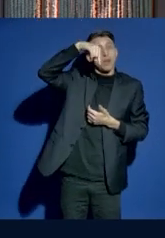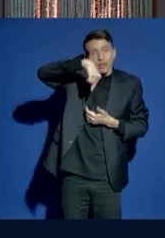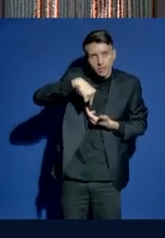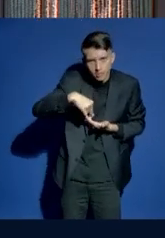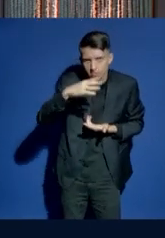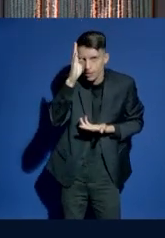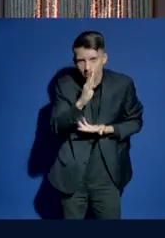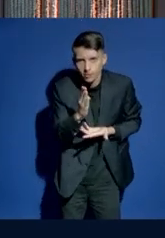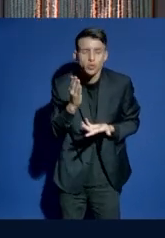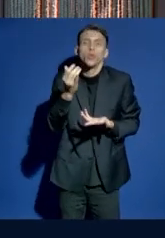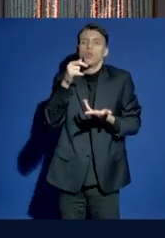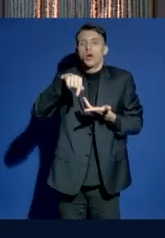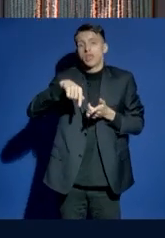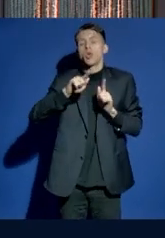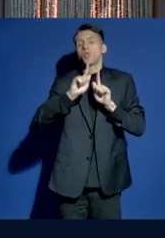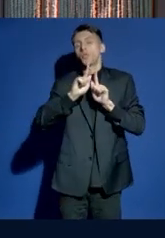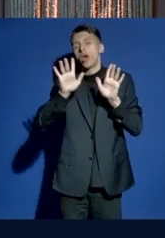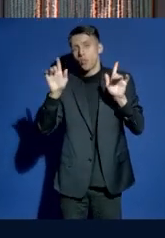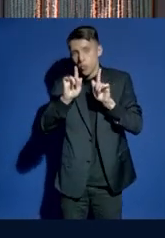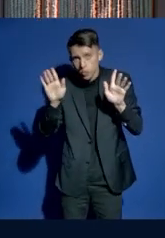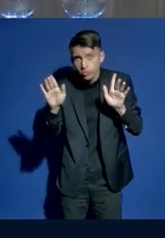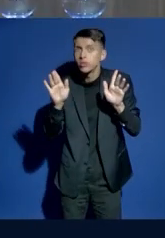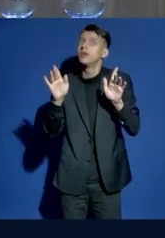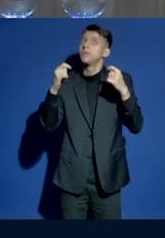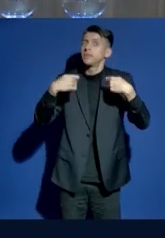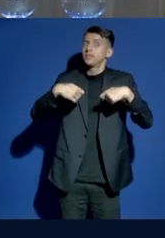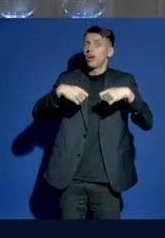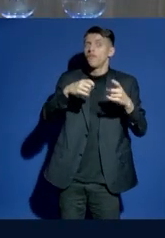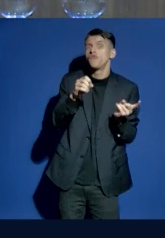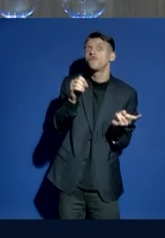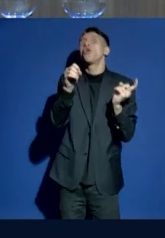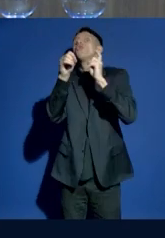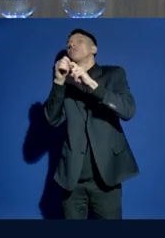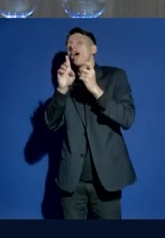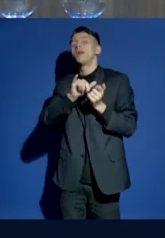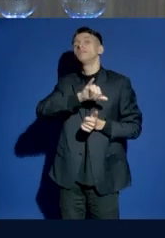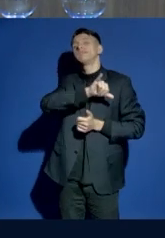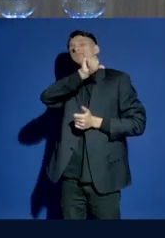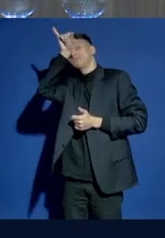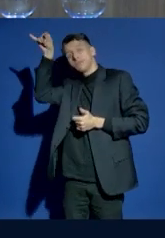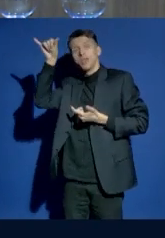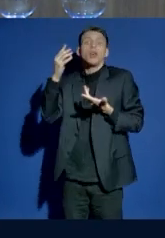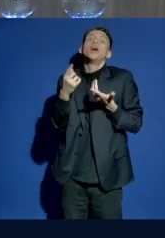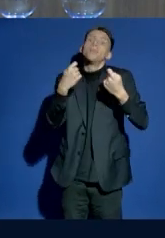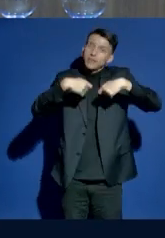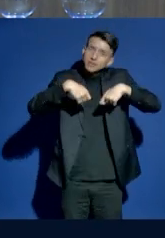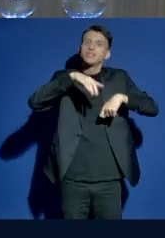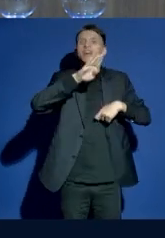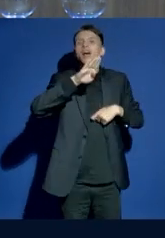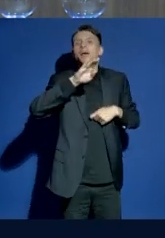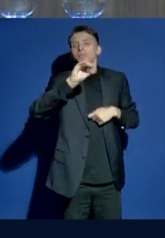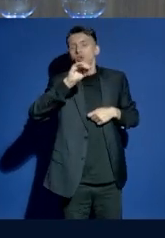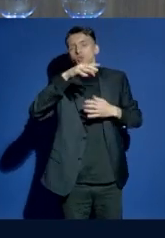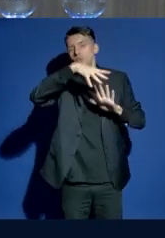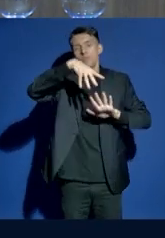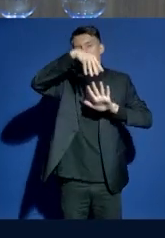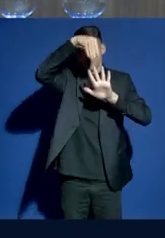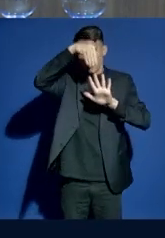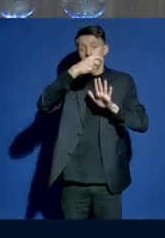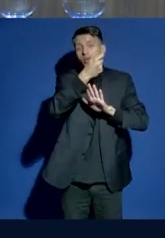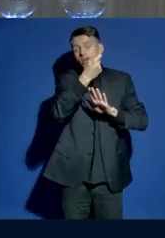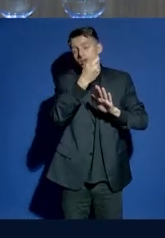por exemplo, e pousa em Guarulhos, ele precisa voltar. E nós precisamos ter esse biocombustível aqui. Então, o SAF é uma